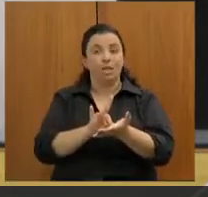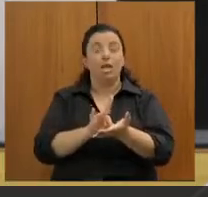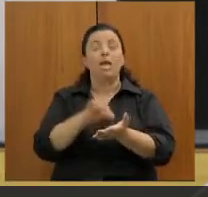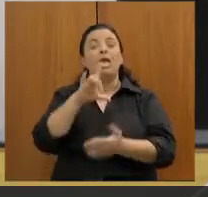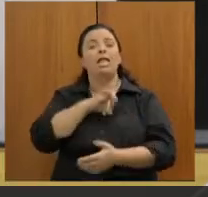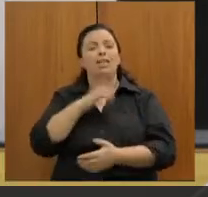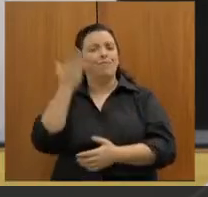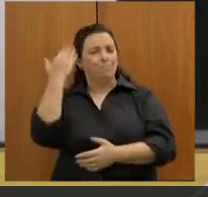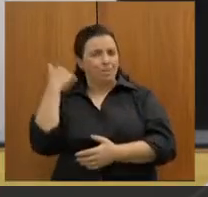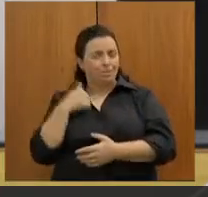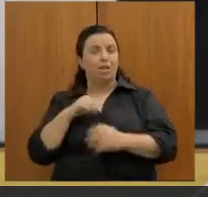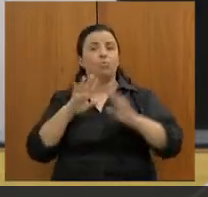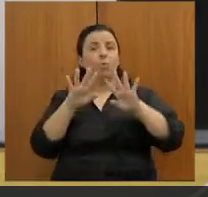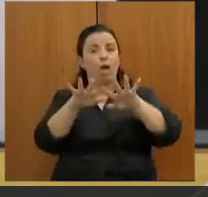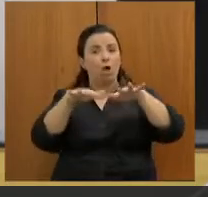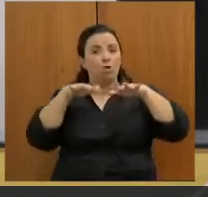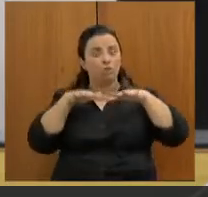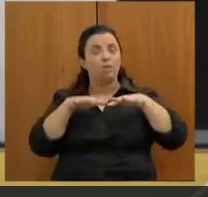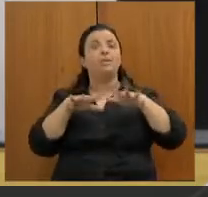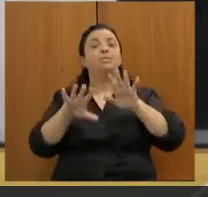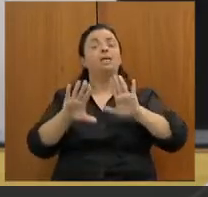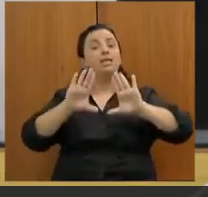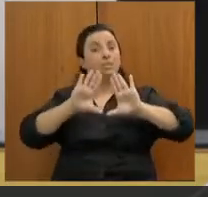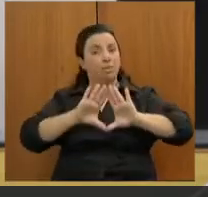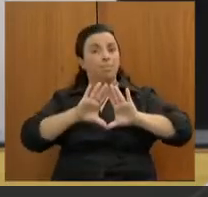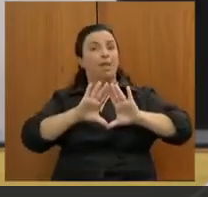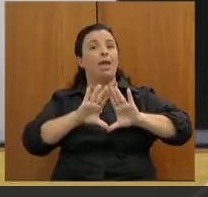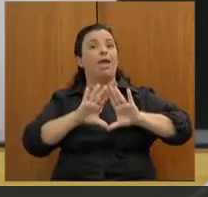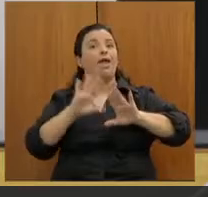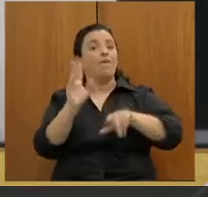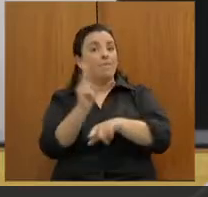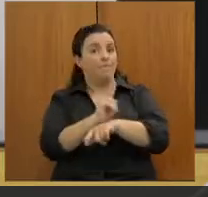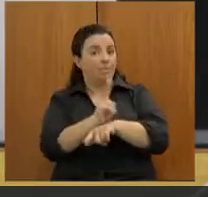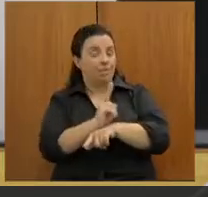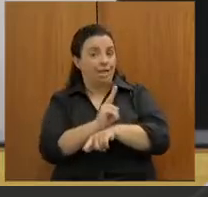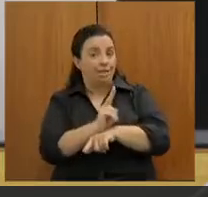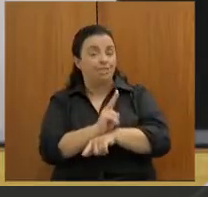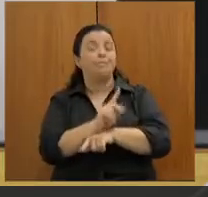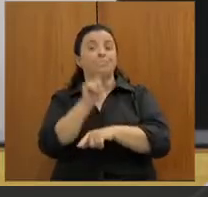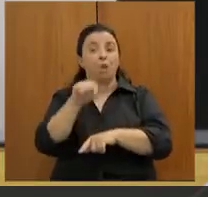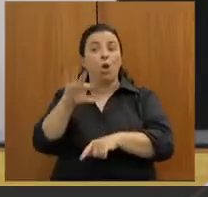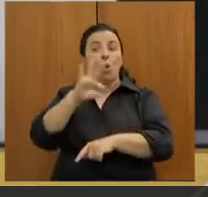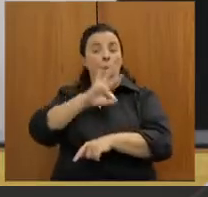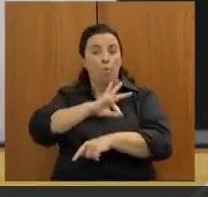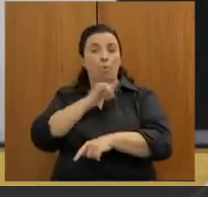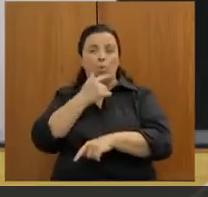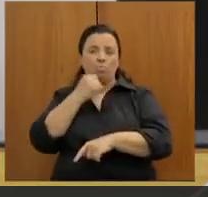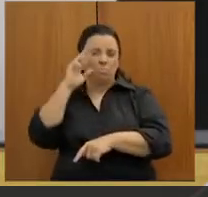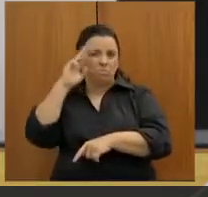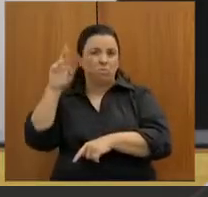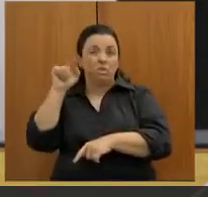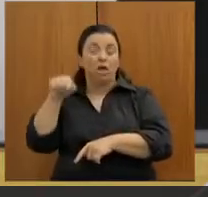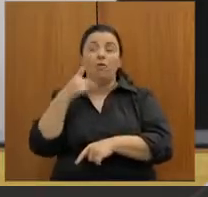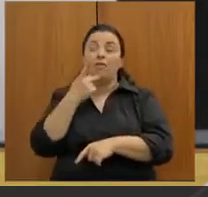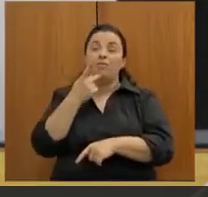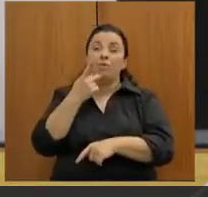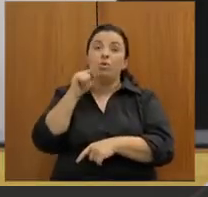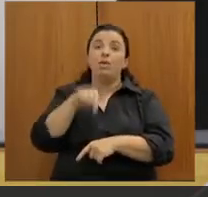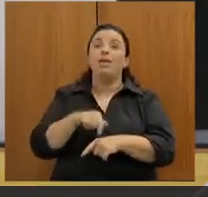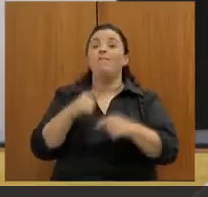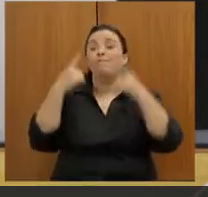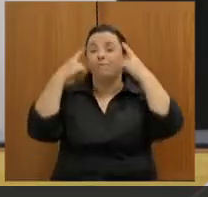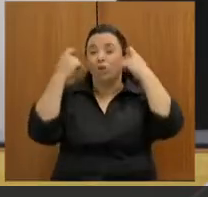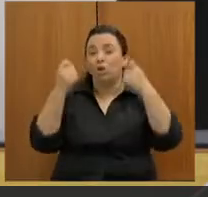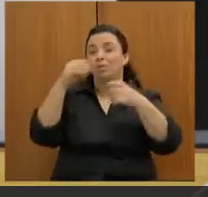Assembleia fiscaliza e a violência doméstica foi o Crime o único crime que aumentou em 2021